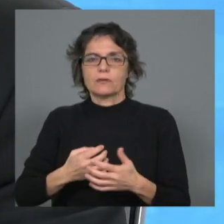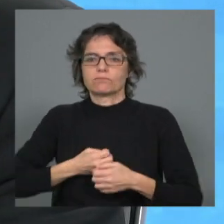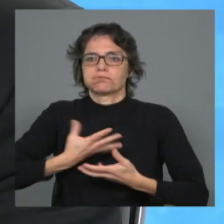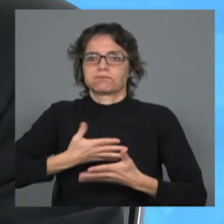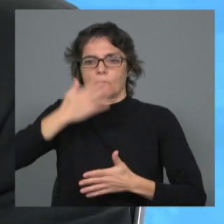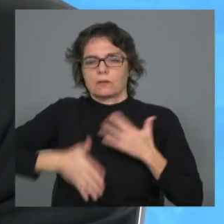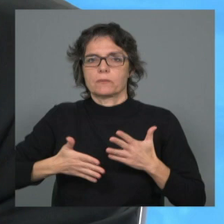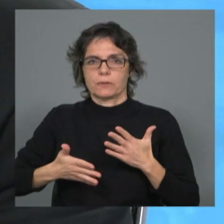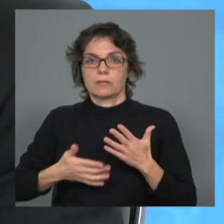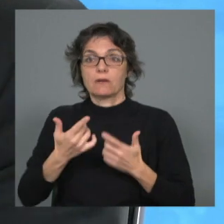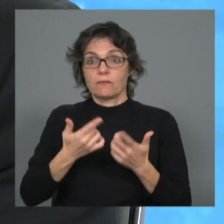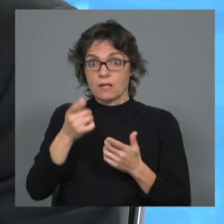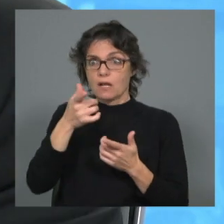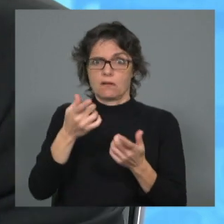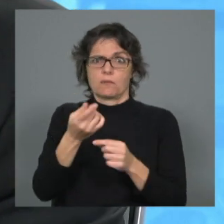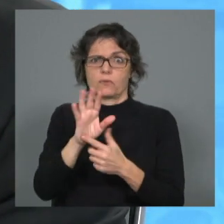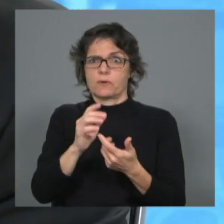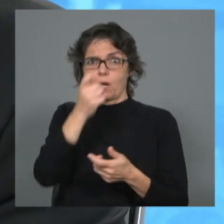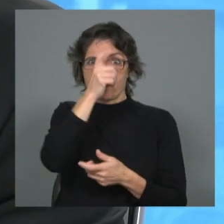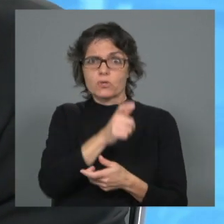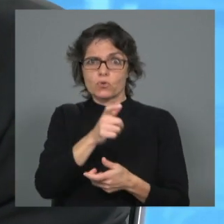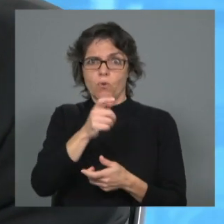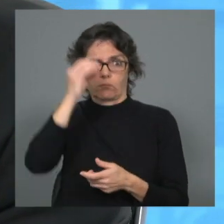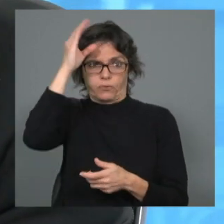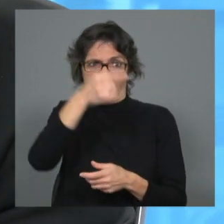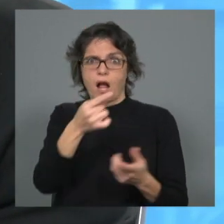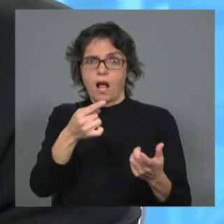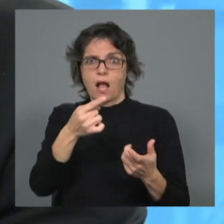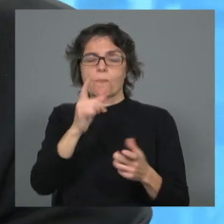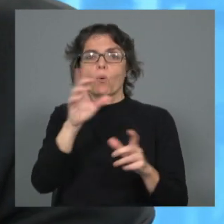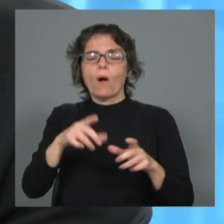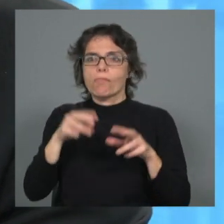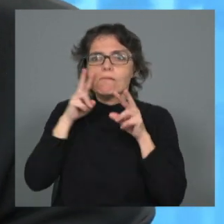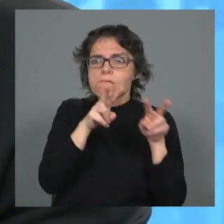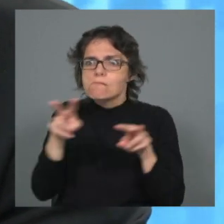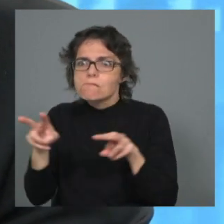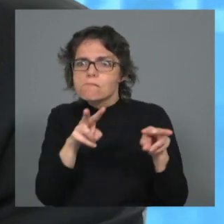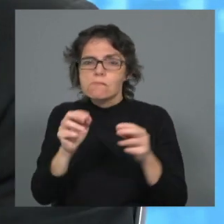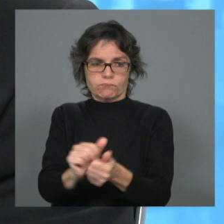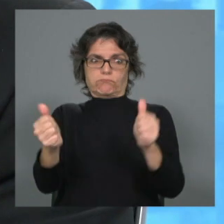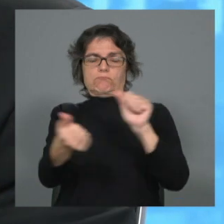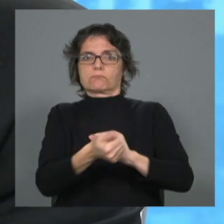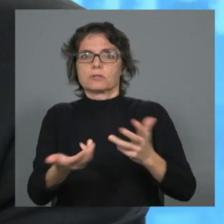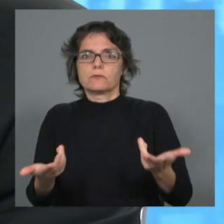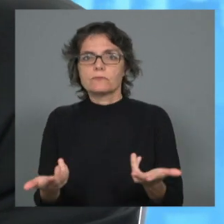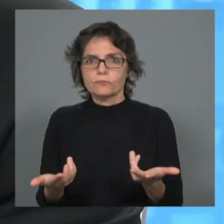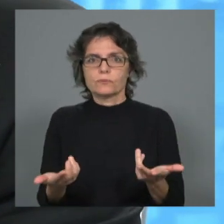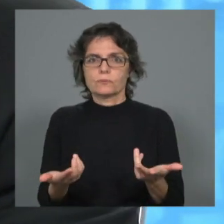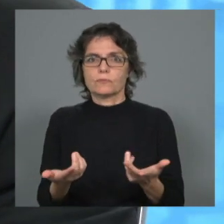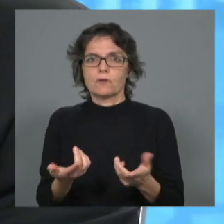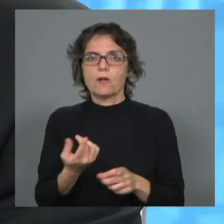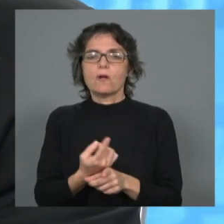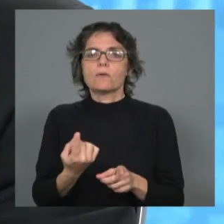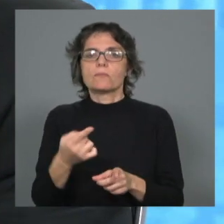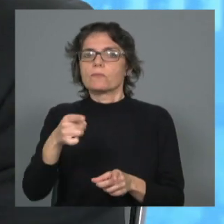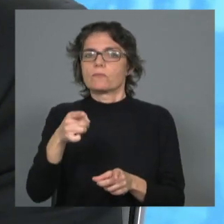racionais, pessoas inteligentes, a transformarem-se completamente nas bancadas, não é? E o desporto, por ser essa emoção, leva